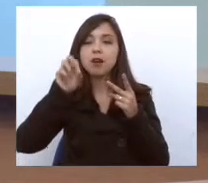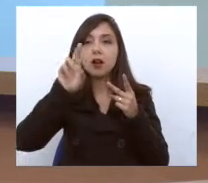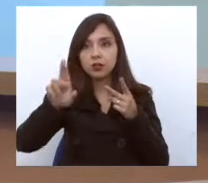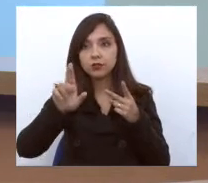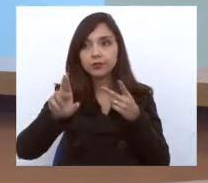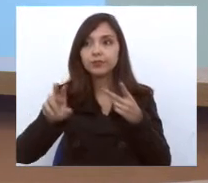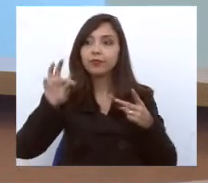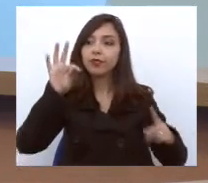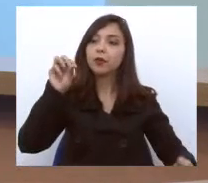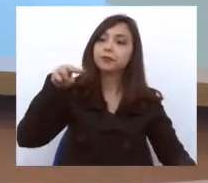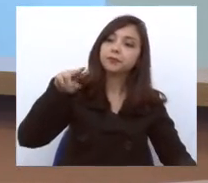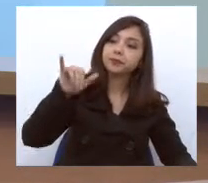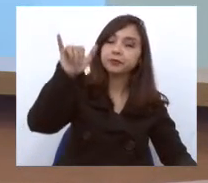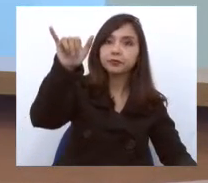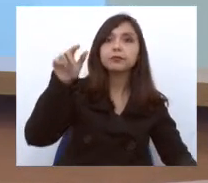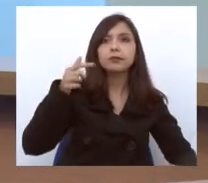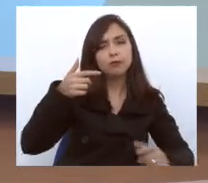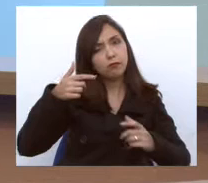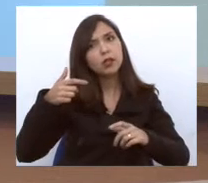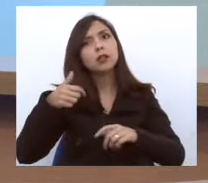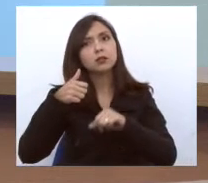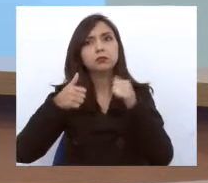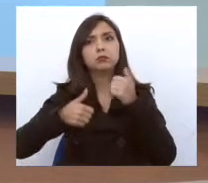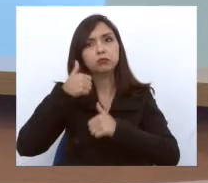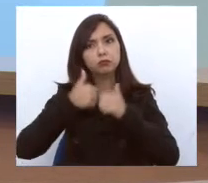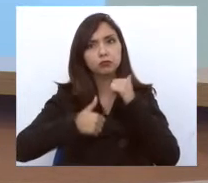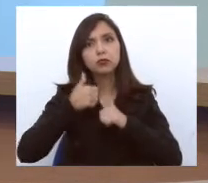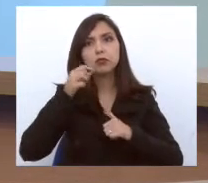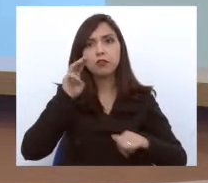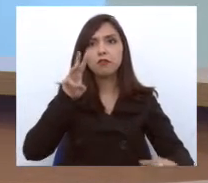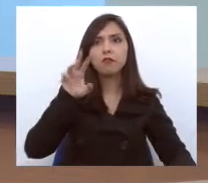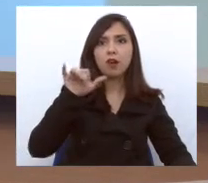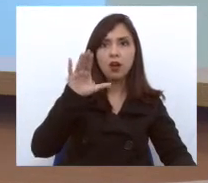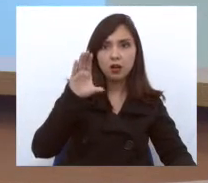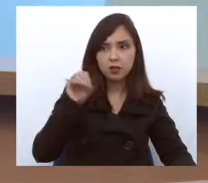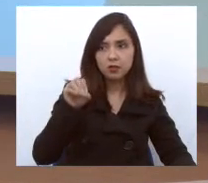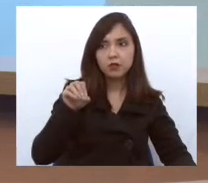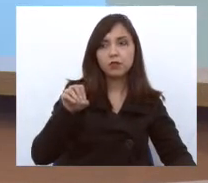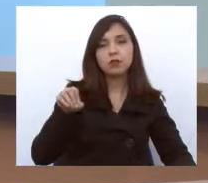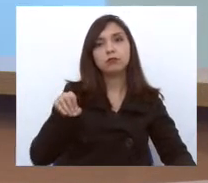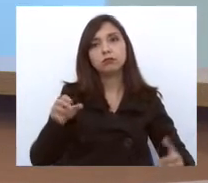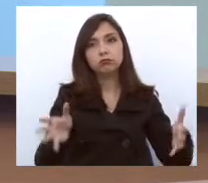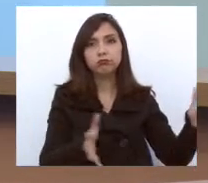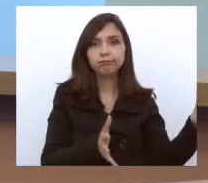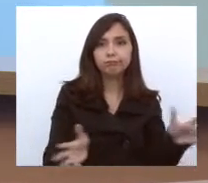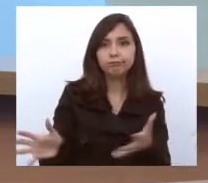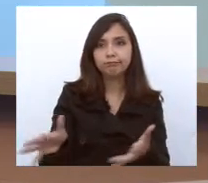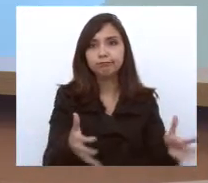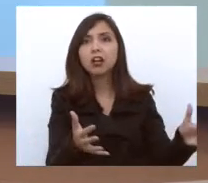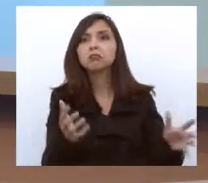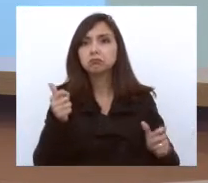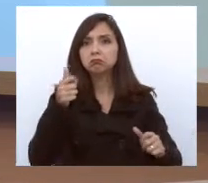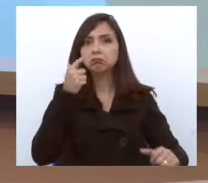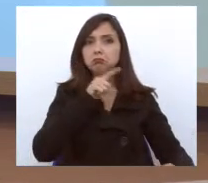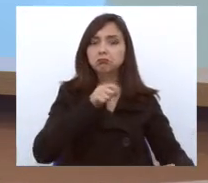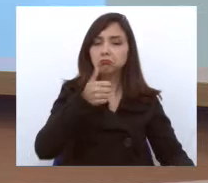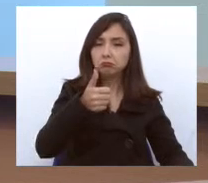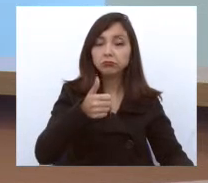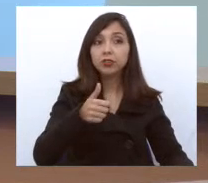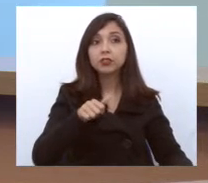o Tony como grande jogador do Vasco. Tony Artilheiro é o cara que desequilibra. Não é?